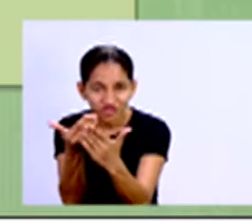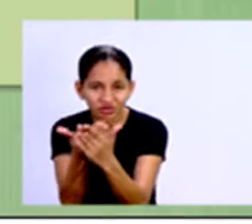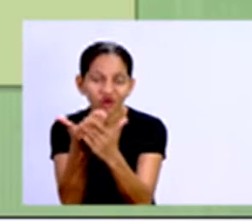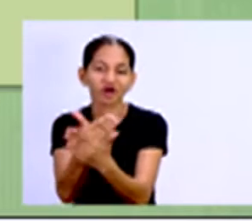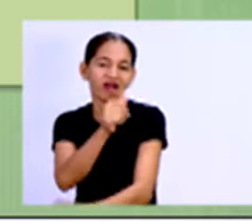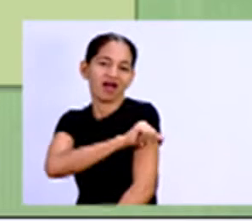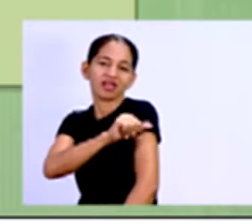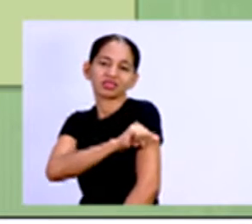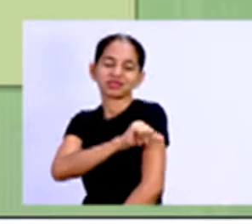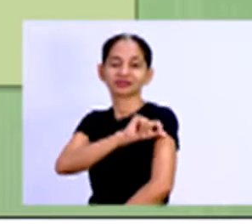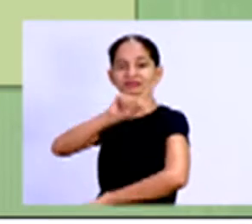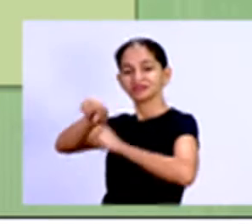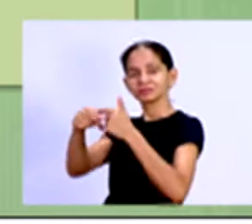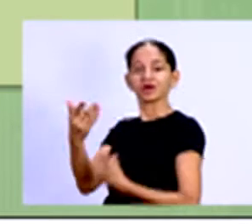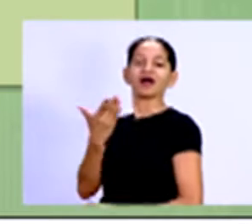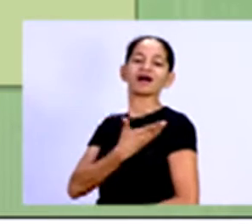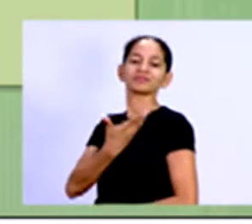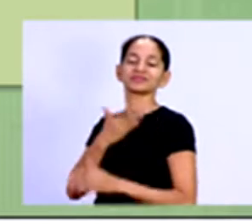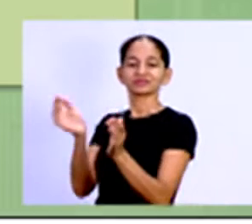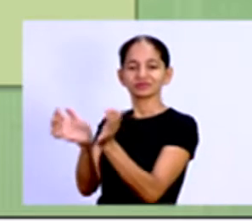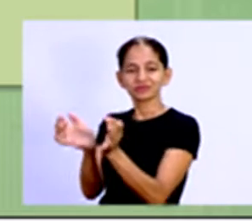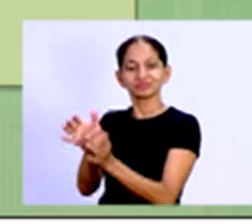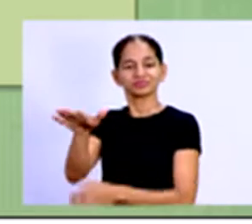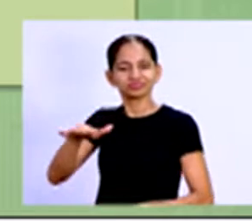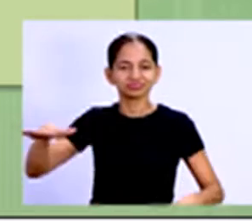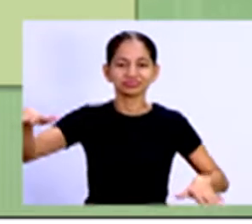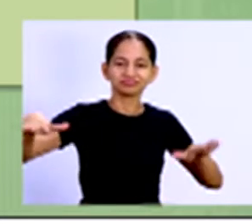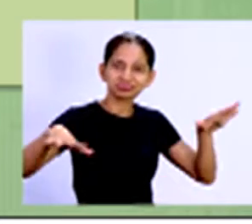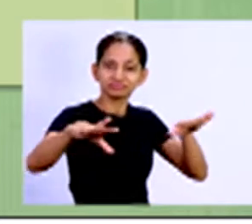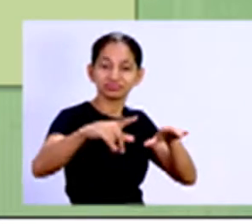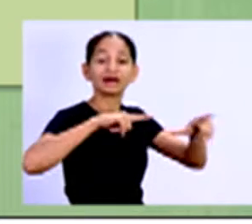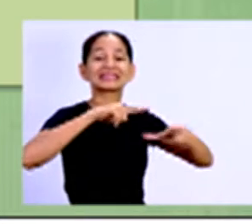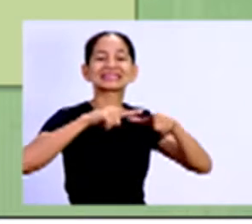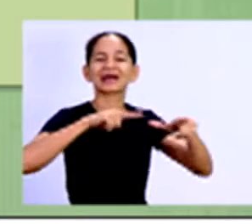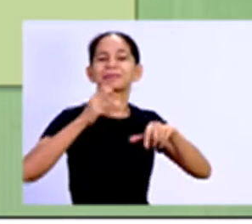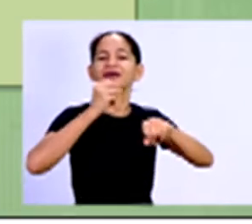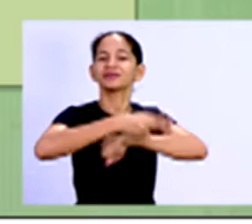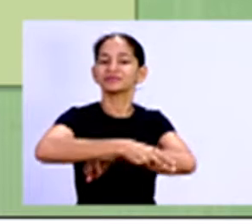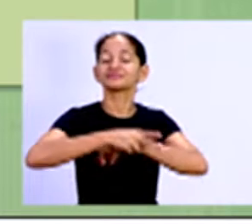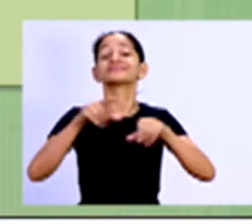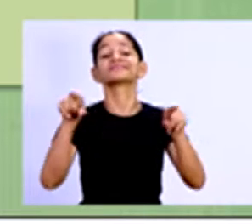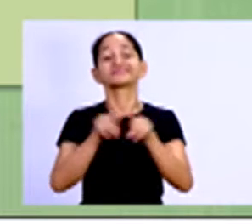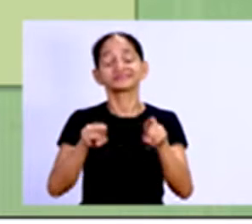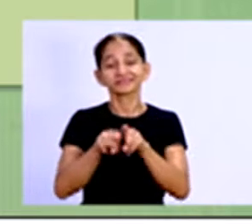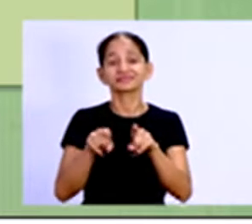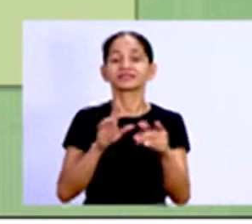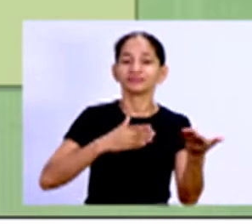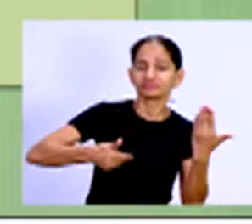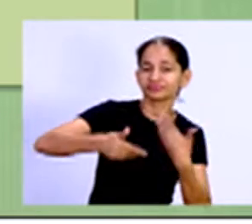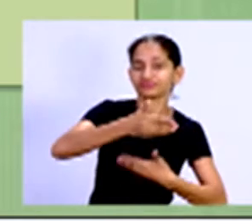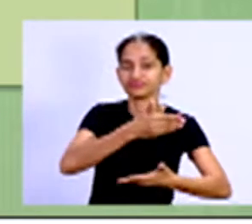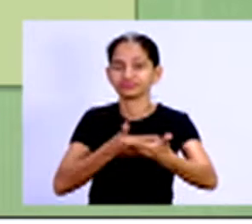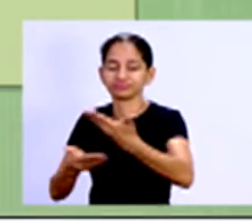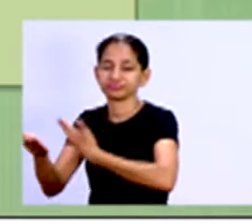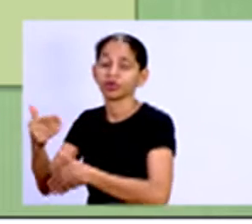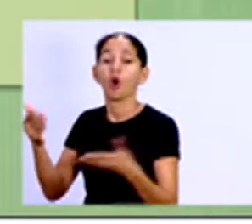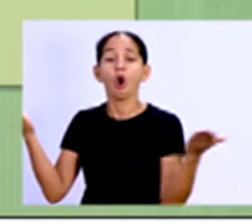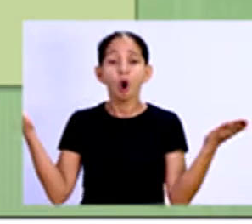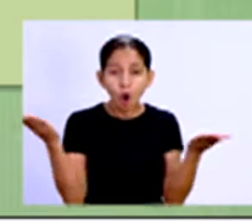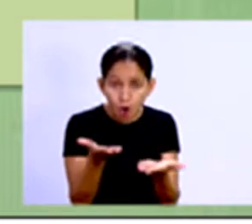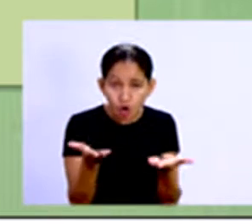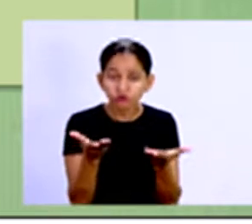amigos, depois o campo de trabalho e depois, conforme as coisas vão se alastrando e hoje com os